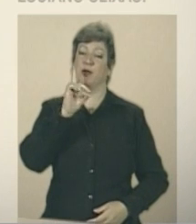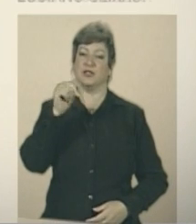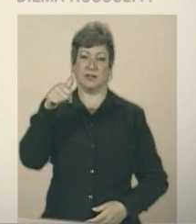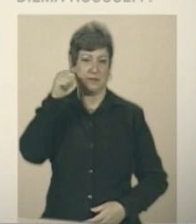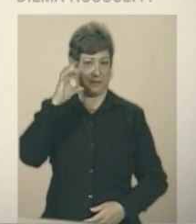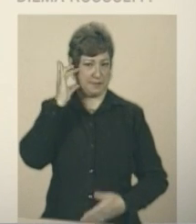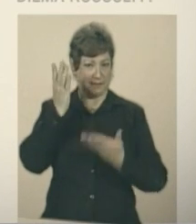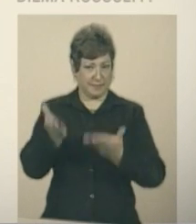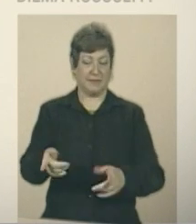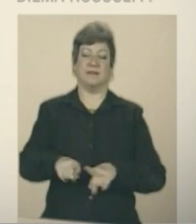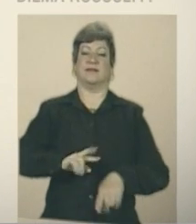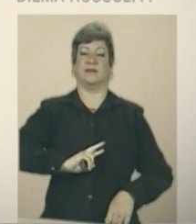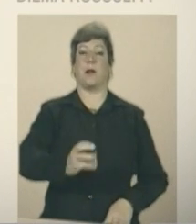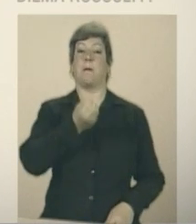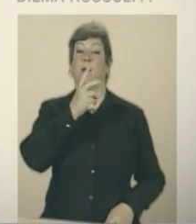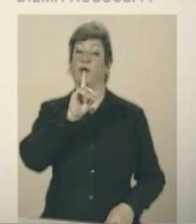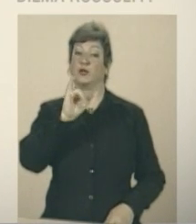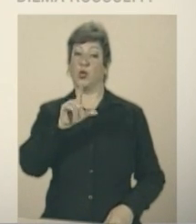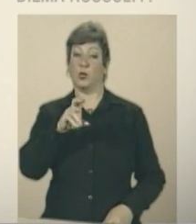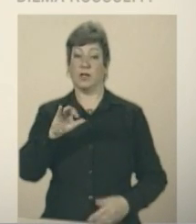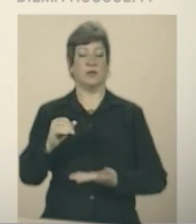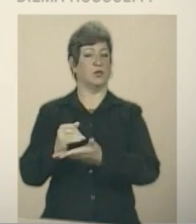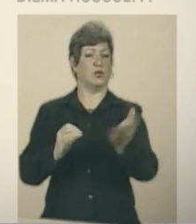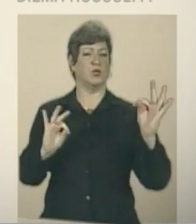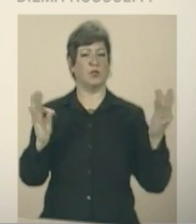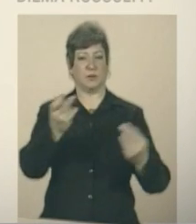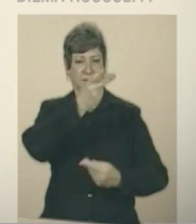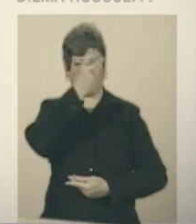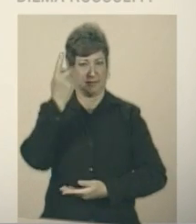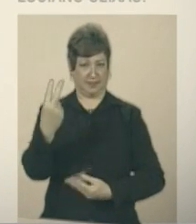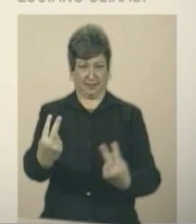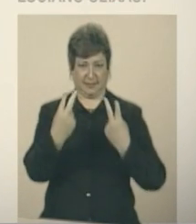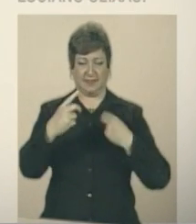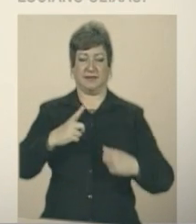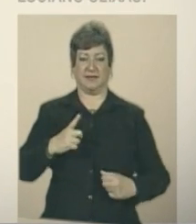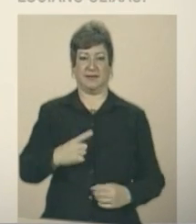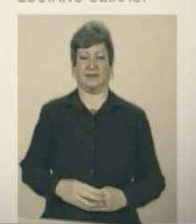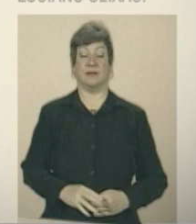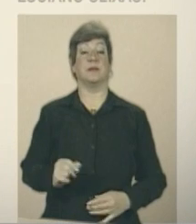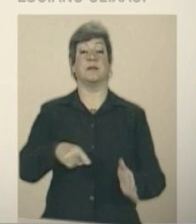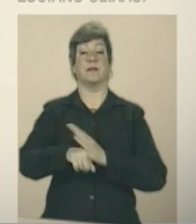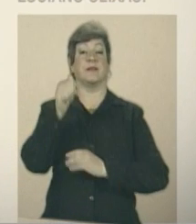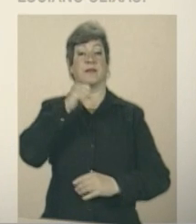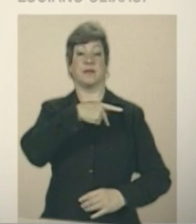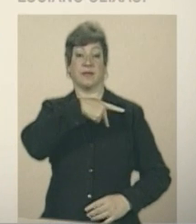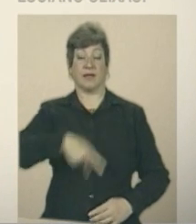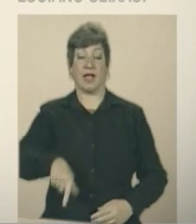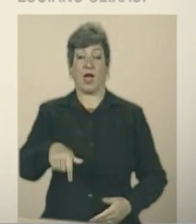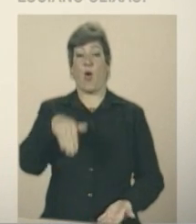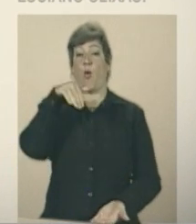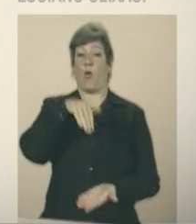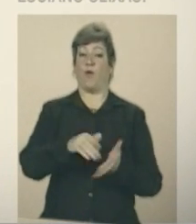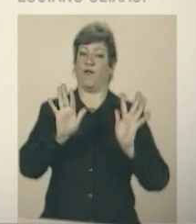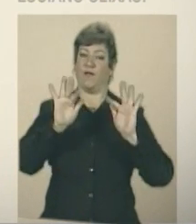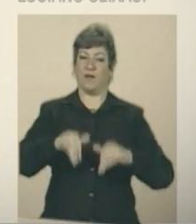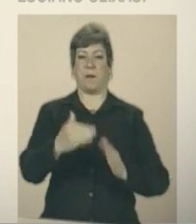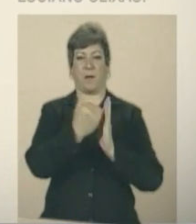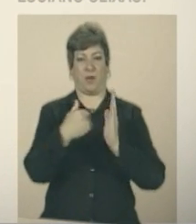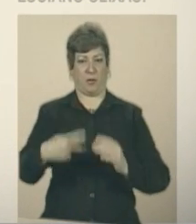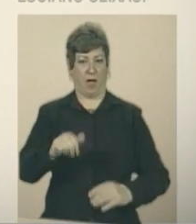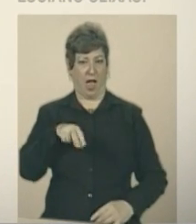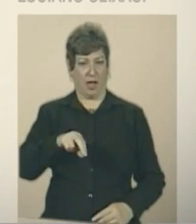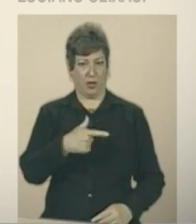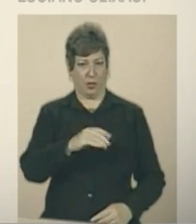presida bom diaci e Bom dia a todos os nosos oues presid neste útimo progama do ano vamos falar sobre o Plano